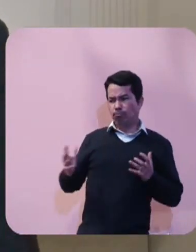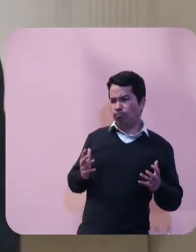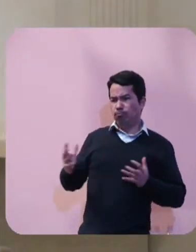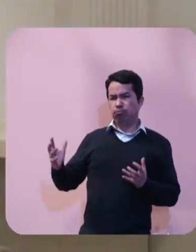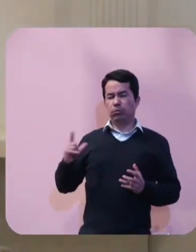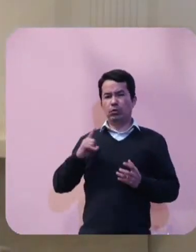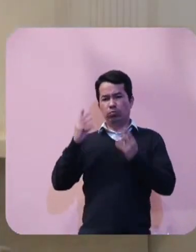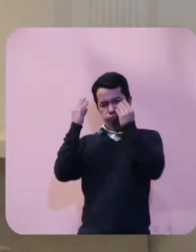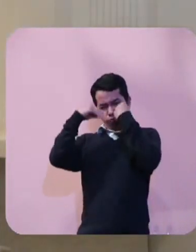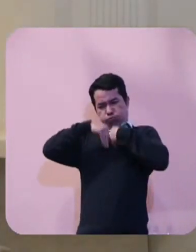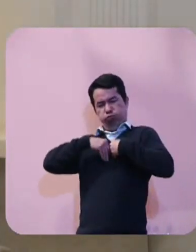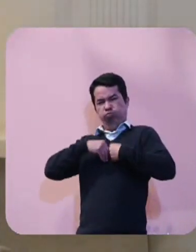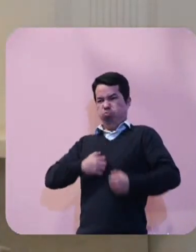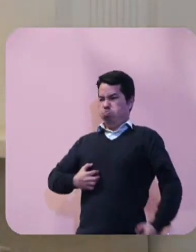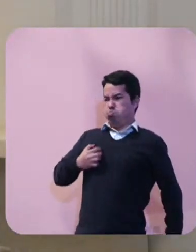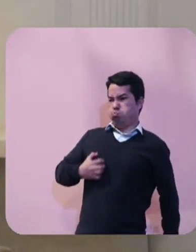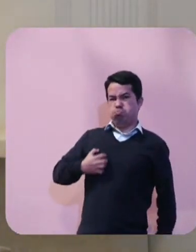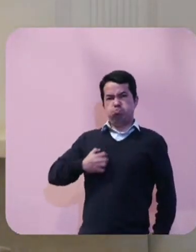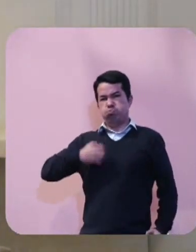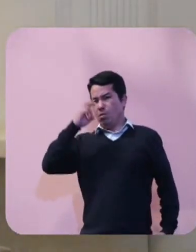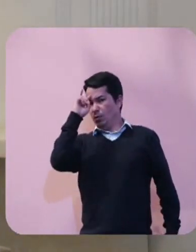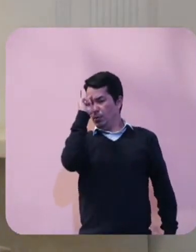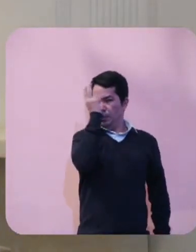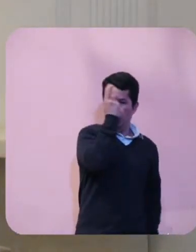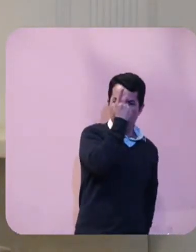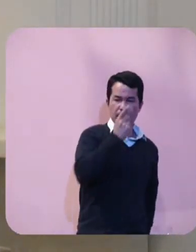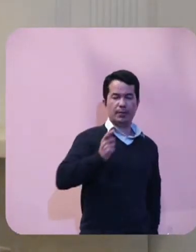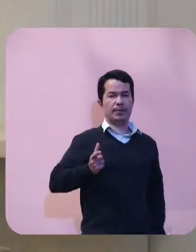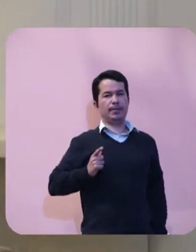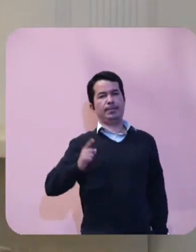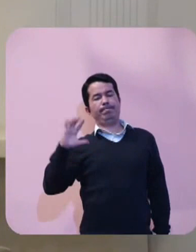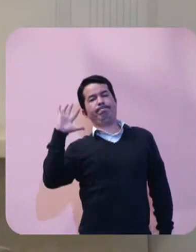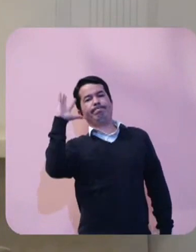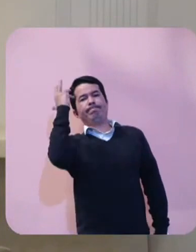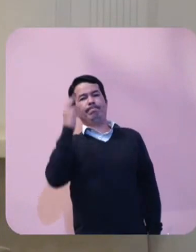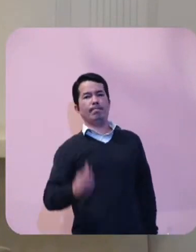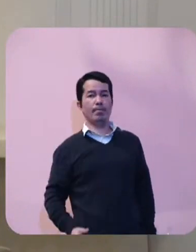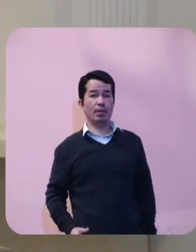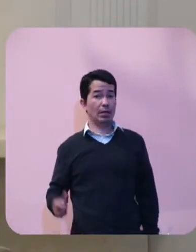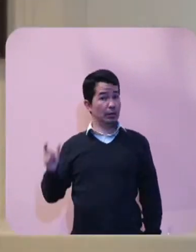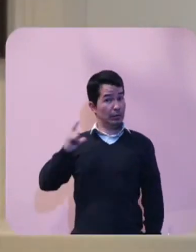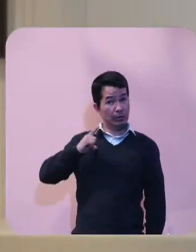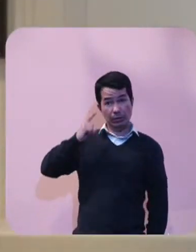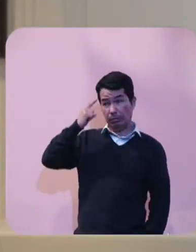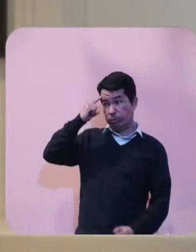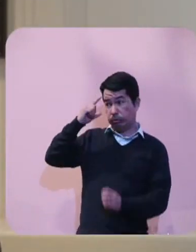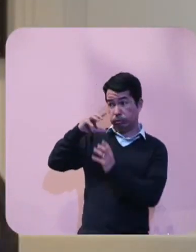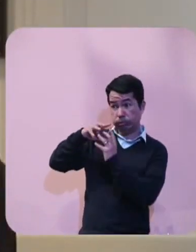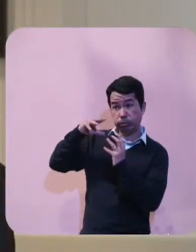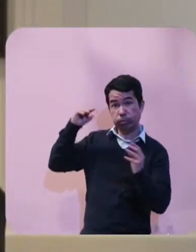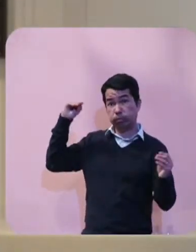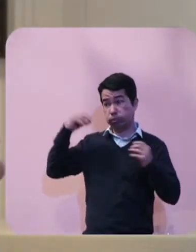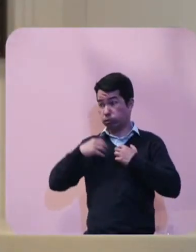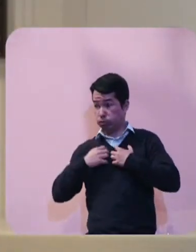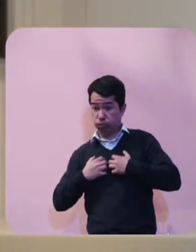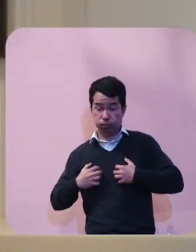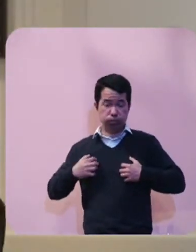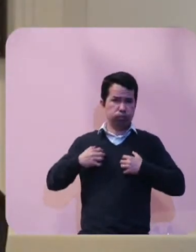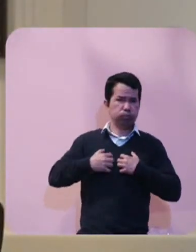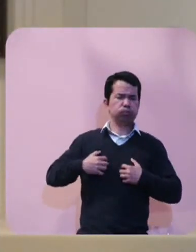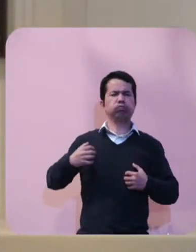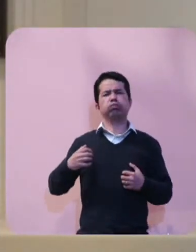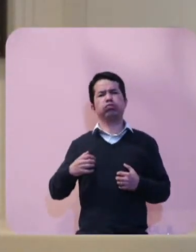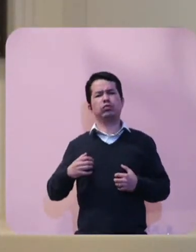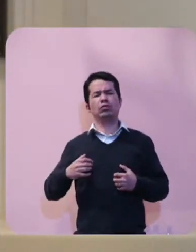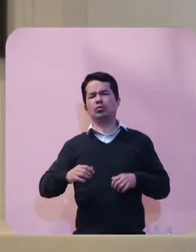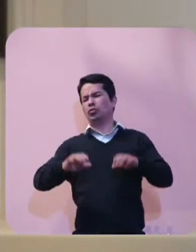o coração, quando os sentimentos vão consumindo a alma, sabe? Papai,